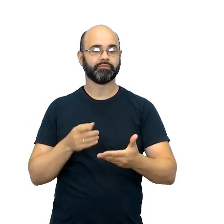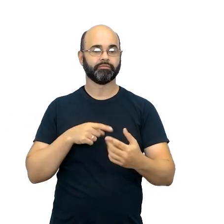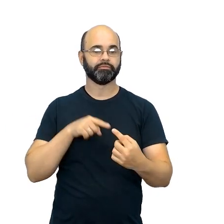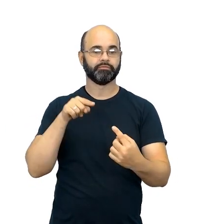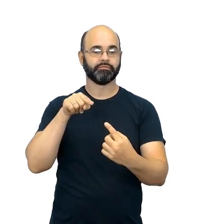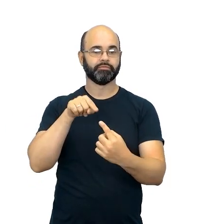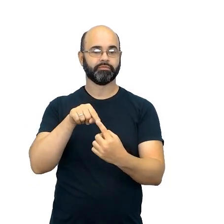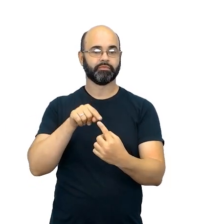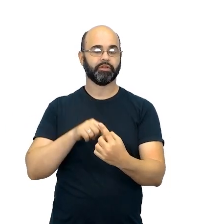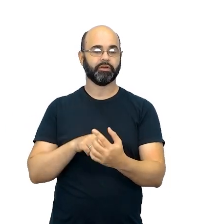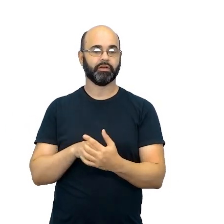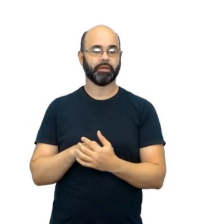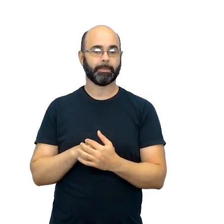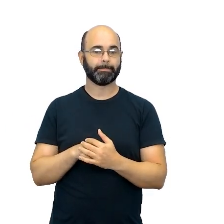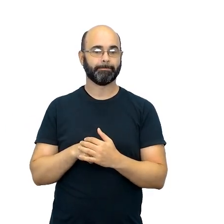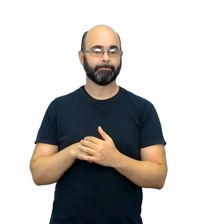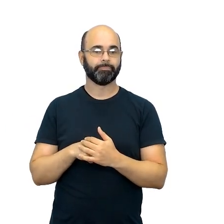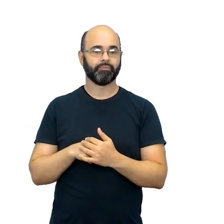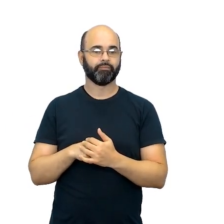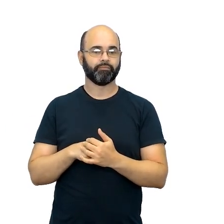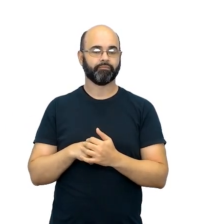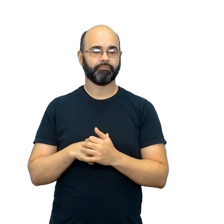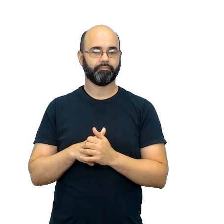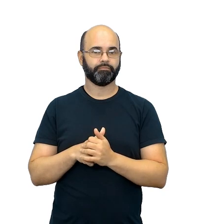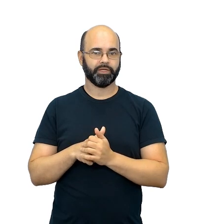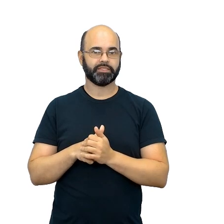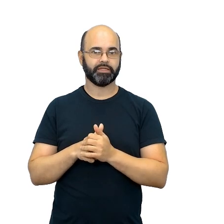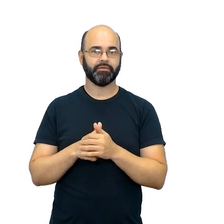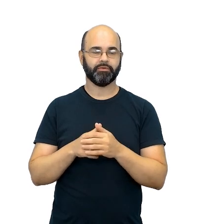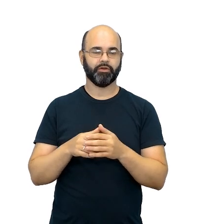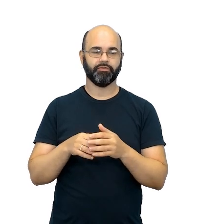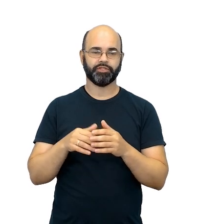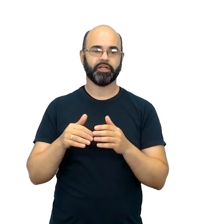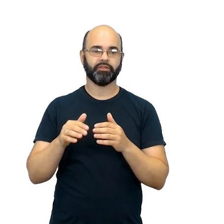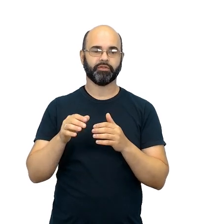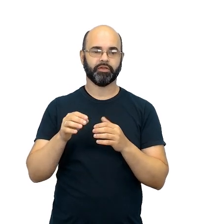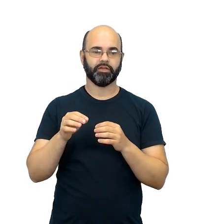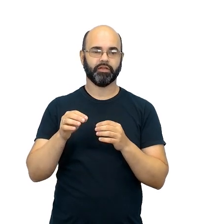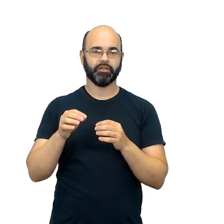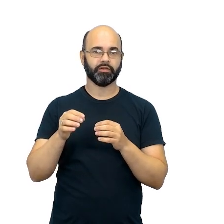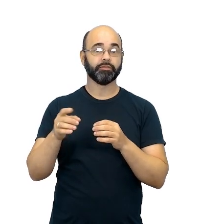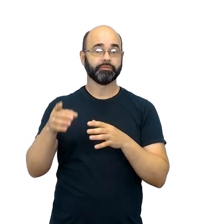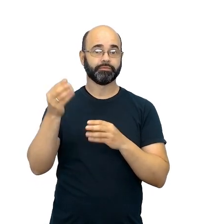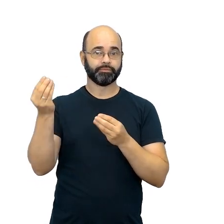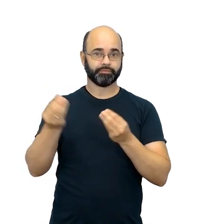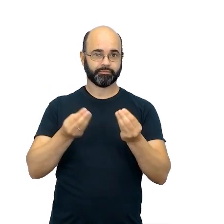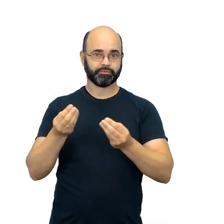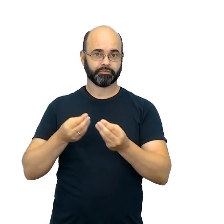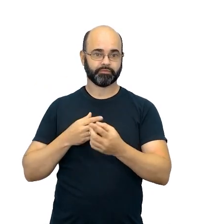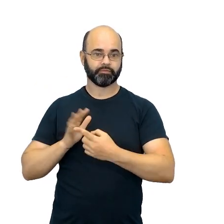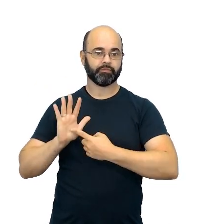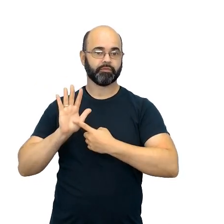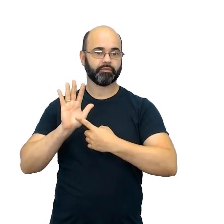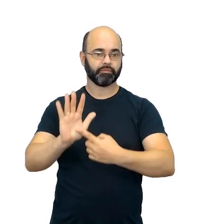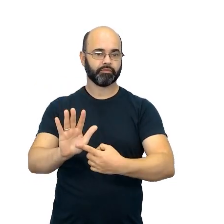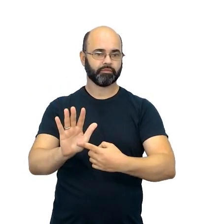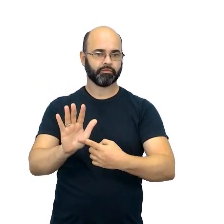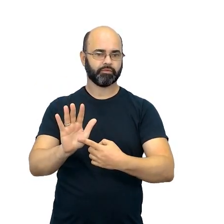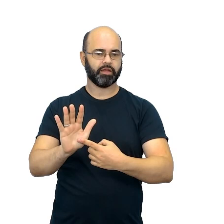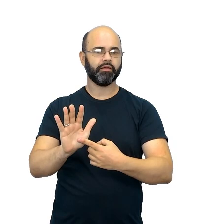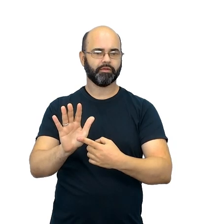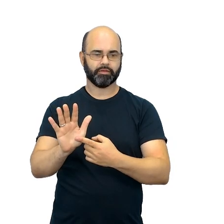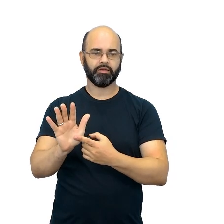o caderno de ensino de física, talvez esteja confundindo o nome agora aqui. E pensar, né,